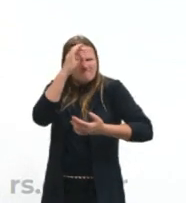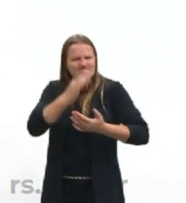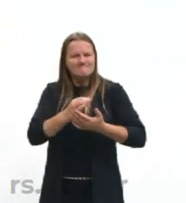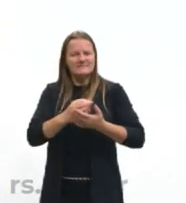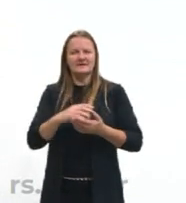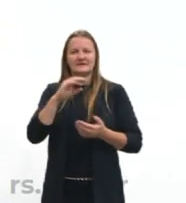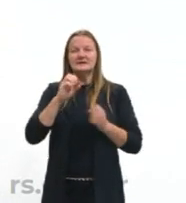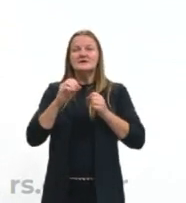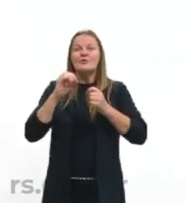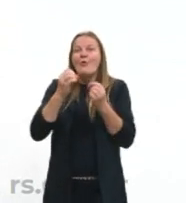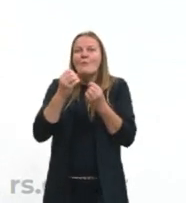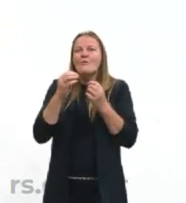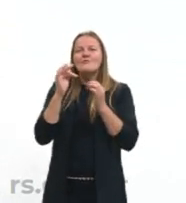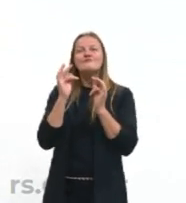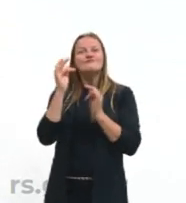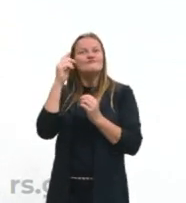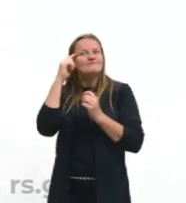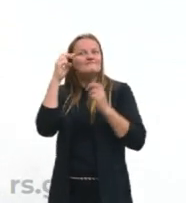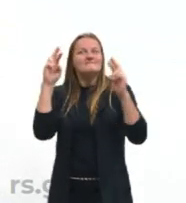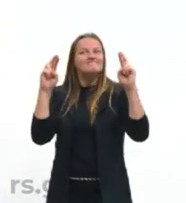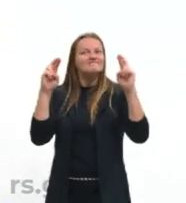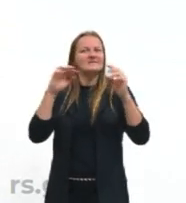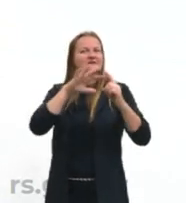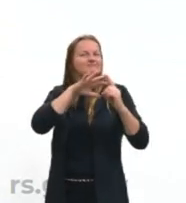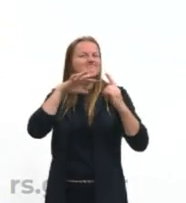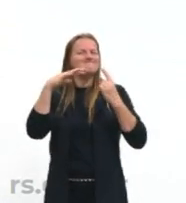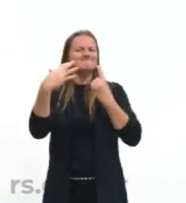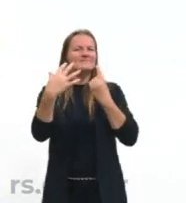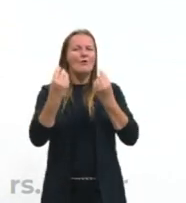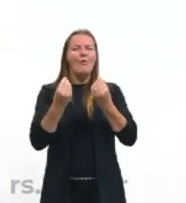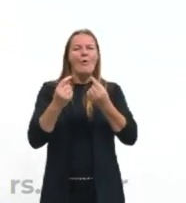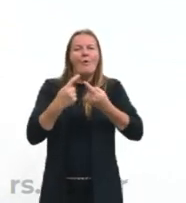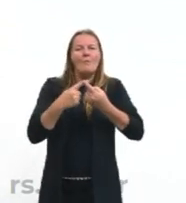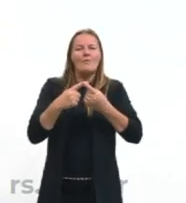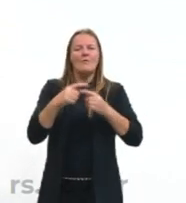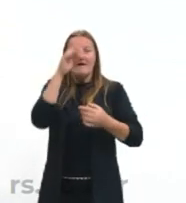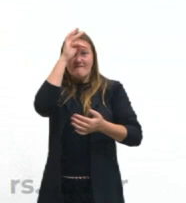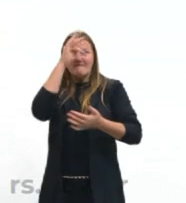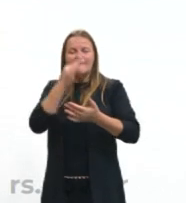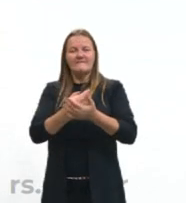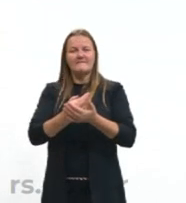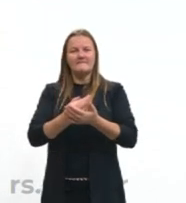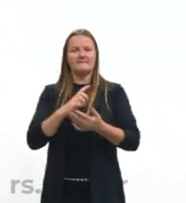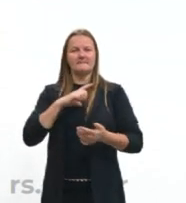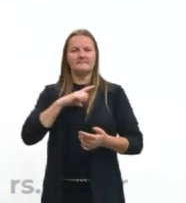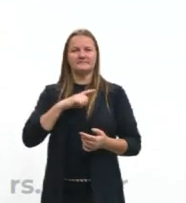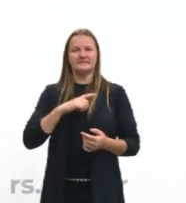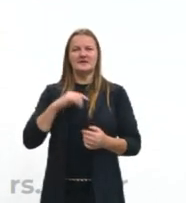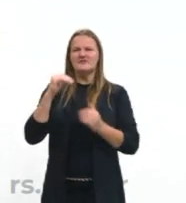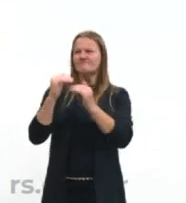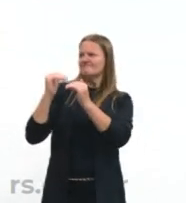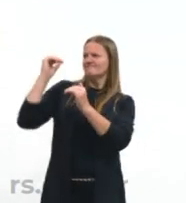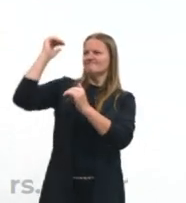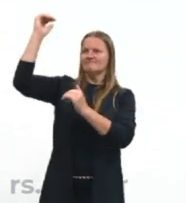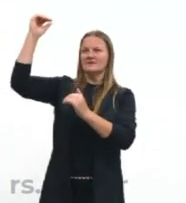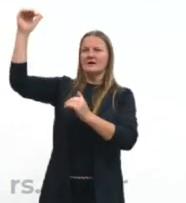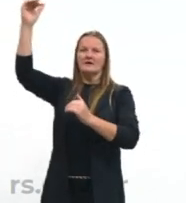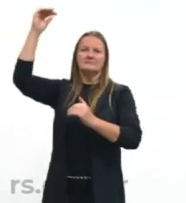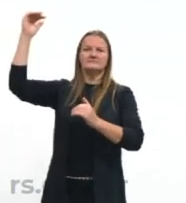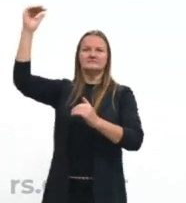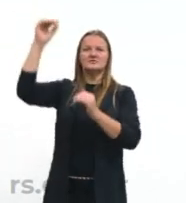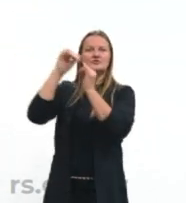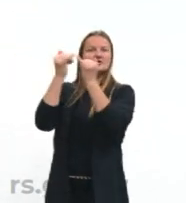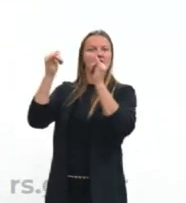na expectativa de que na perspectiva de que a fé e que essa entidade superior essas